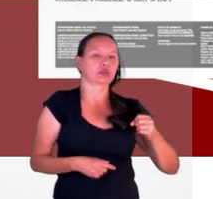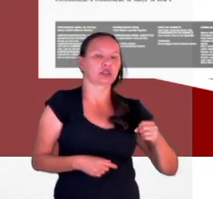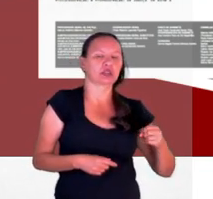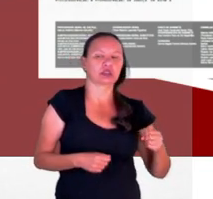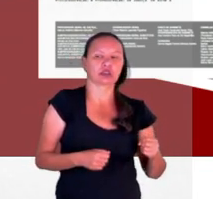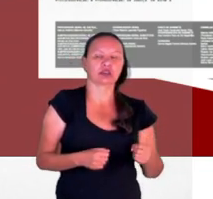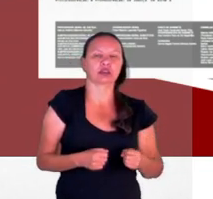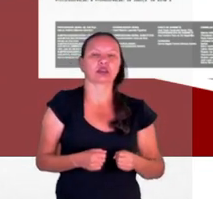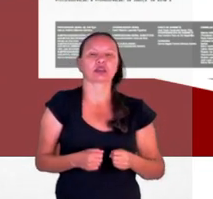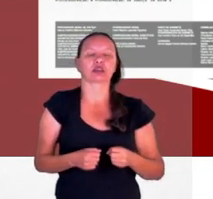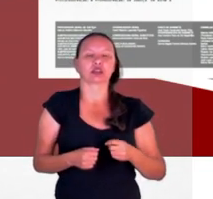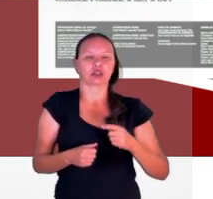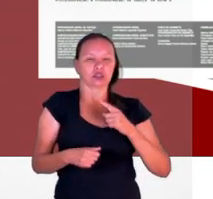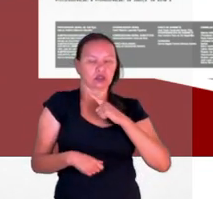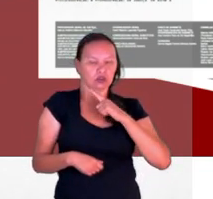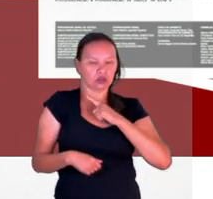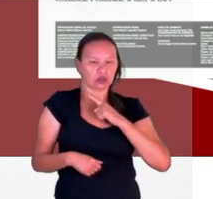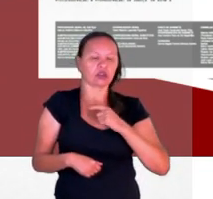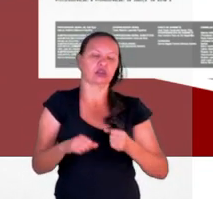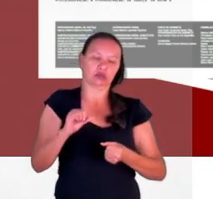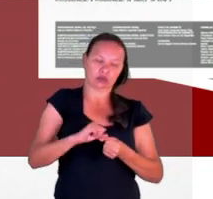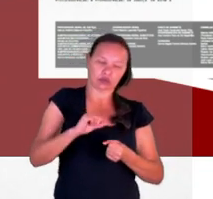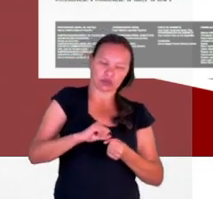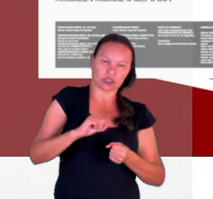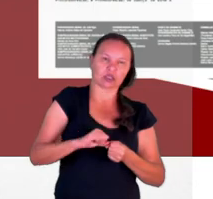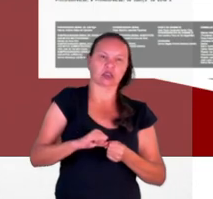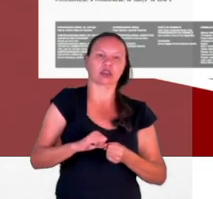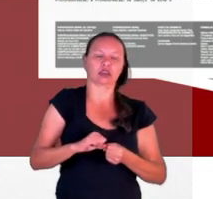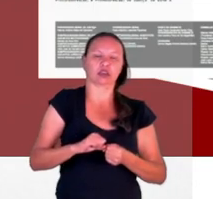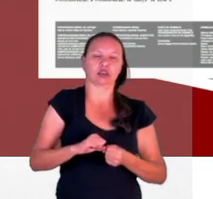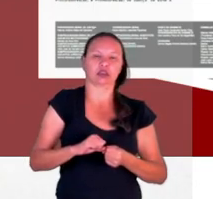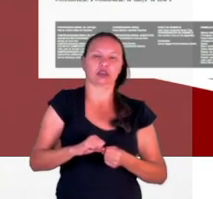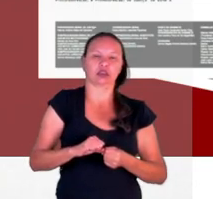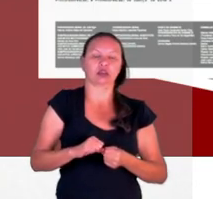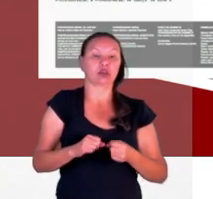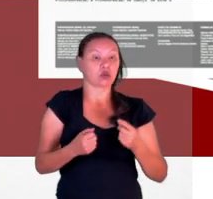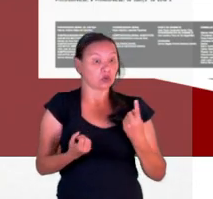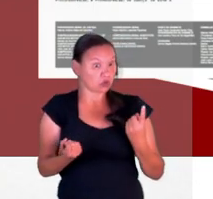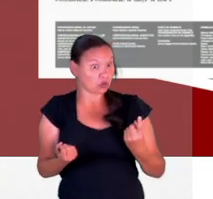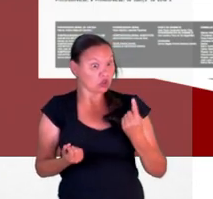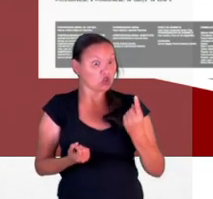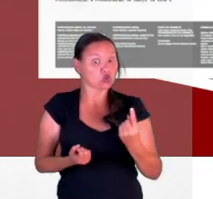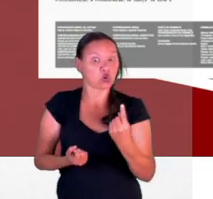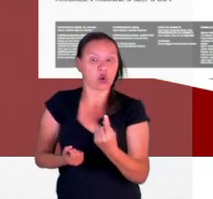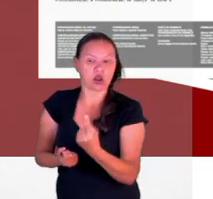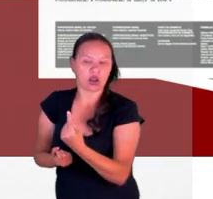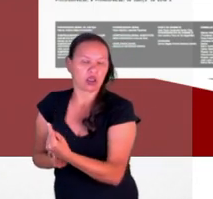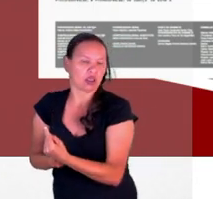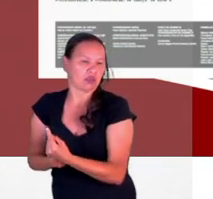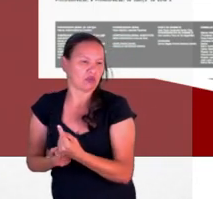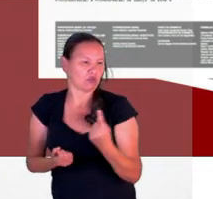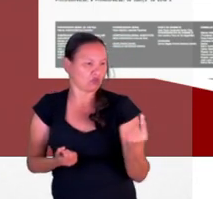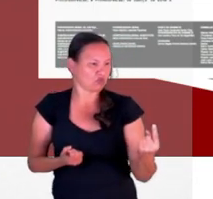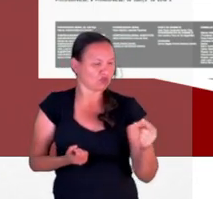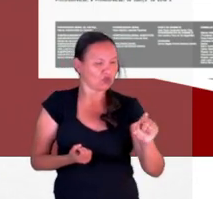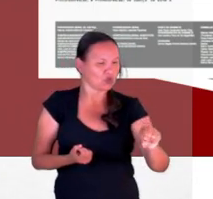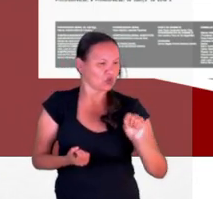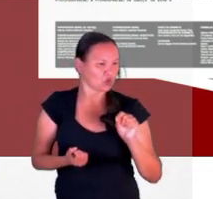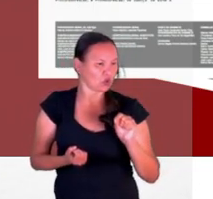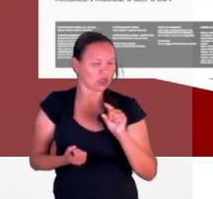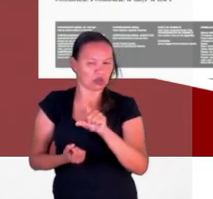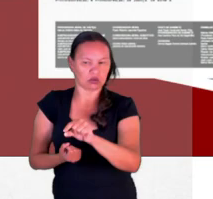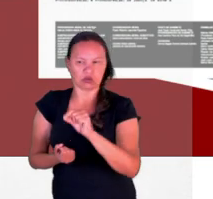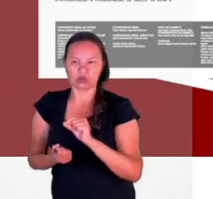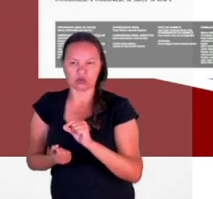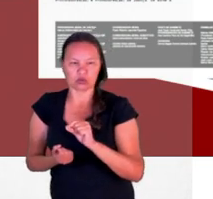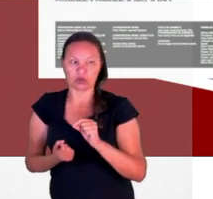porque se eu tenho uma série de coisas para eu fazer eu tenho que fazer opções e eleger aquelas que são digamos